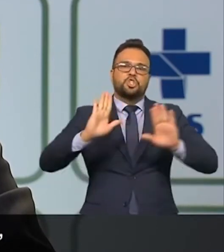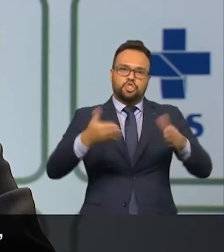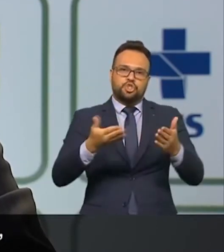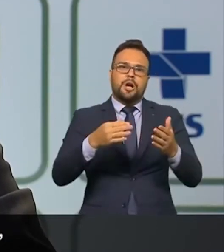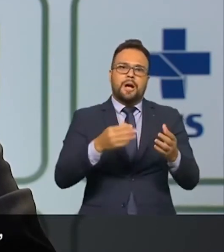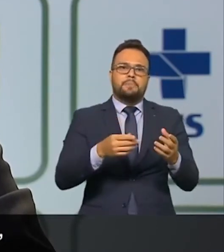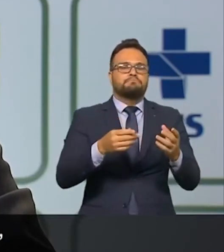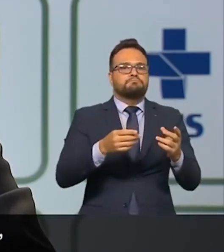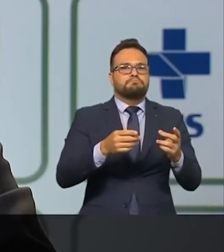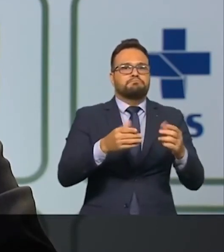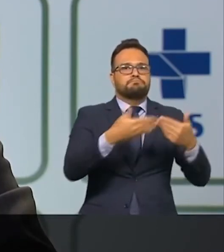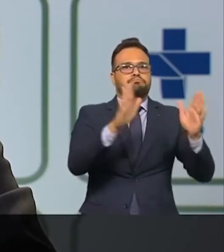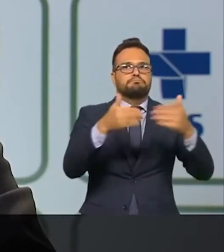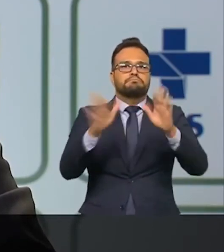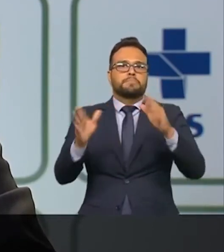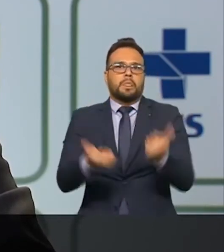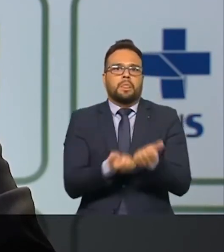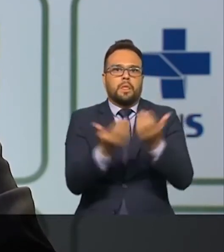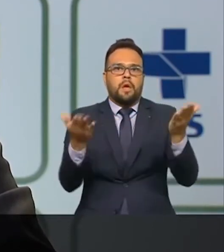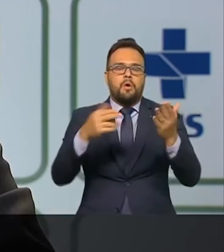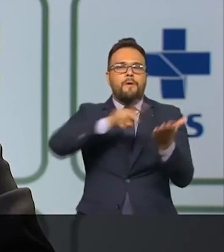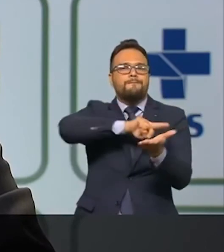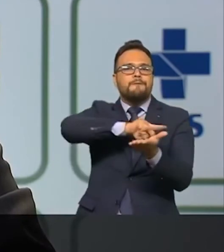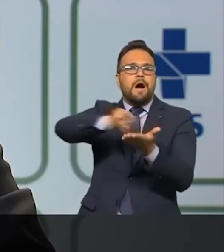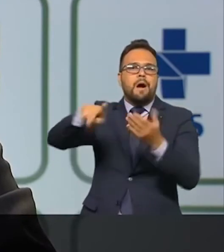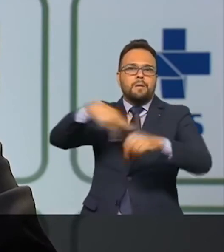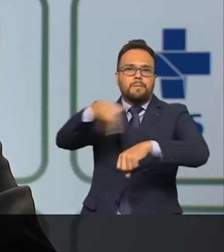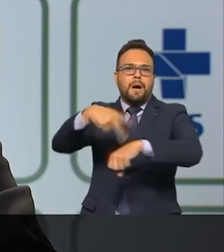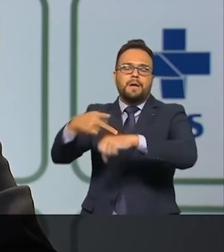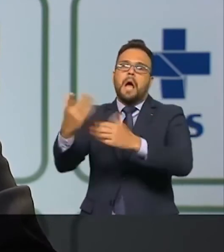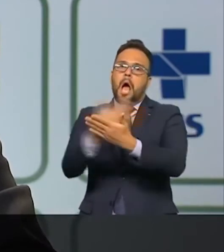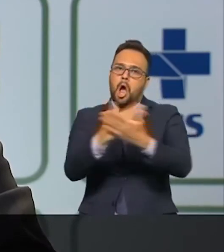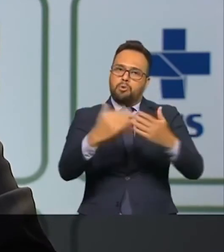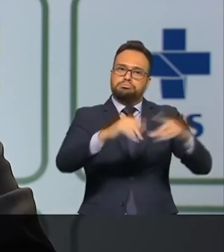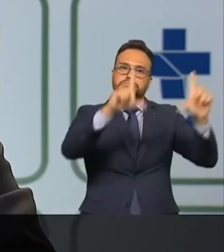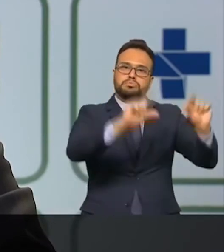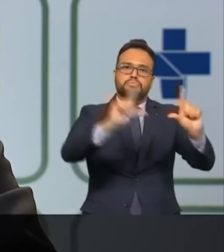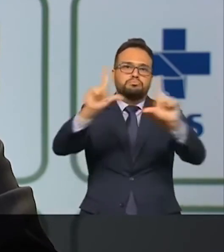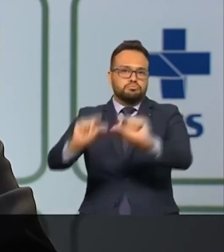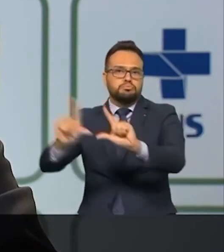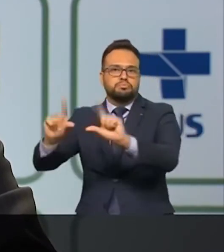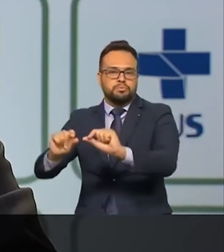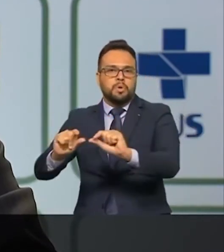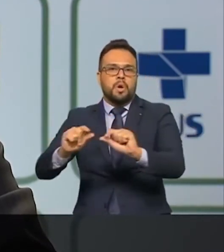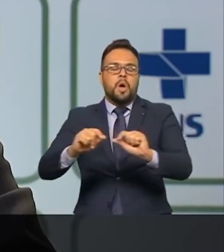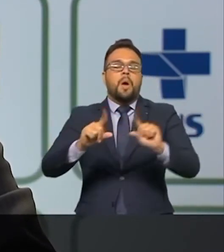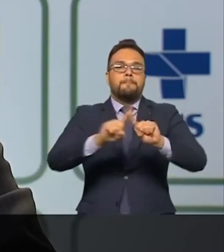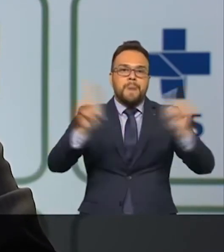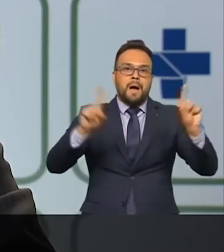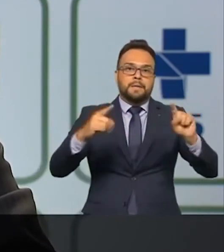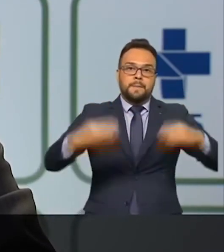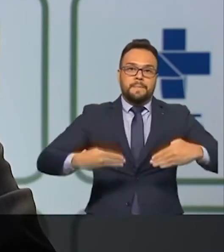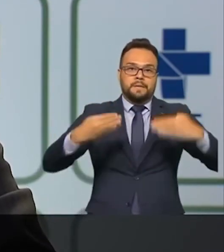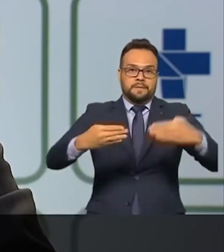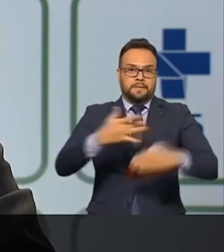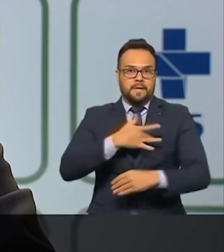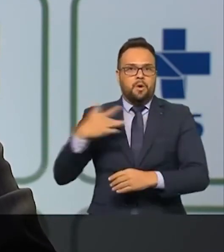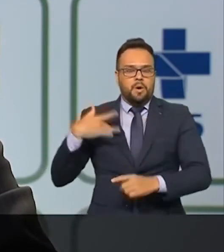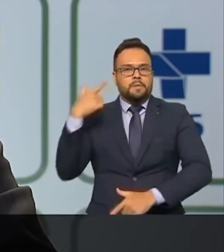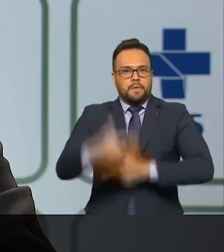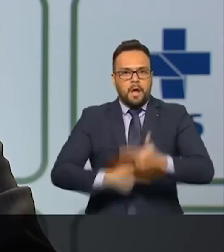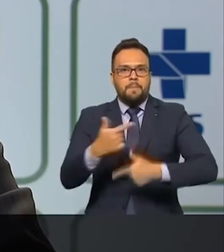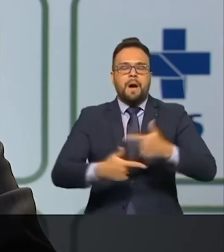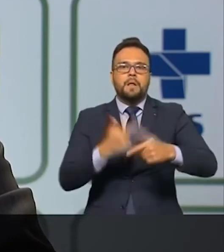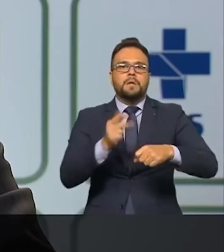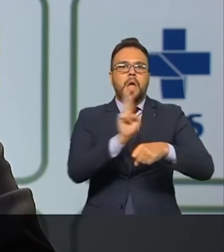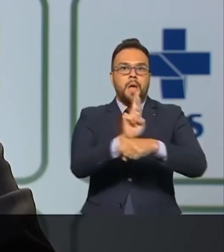em vários países, mesmo em quantidades muito reduzidas, que o Ministério da Saúde está trabalhando com os representantes da empresa